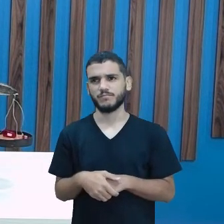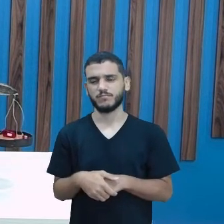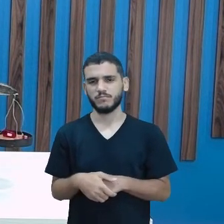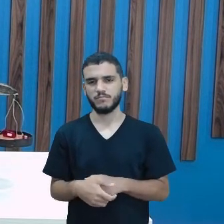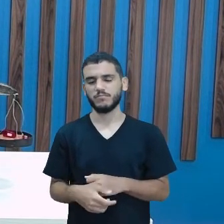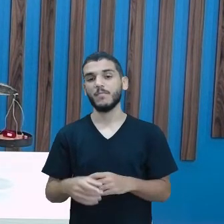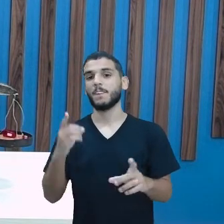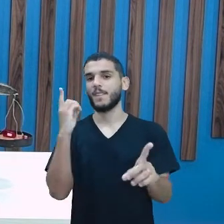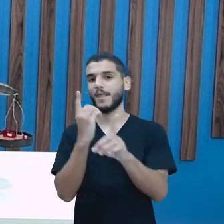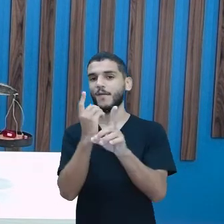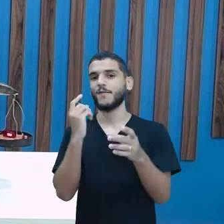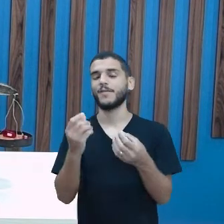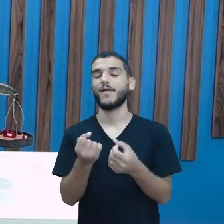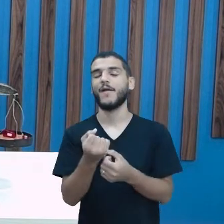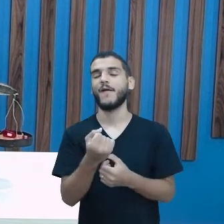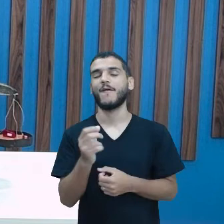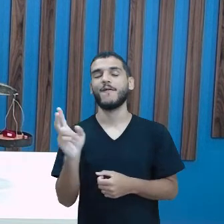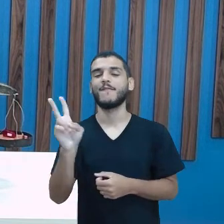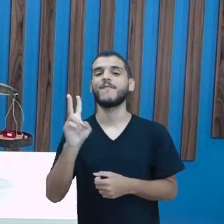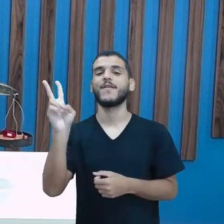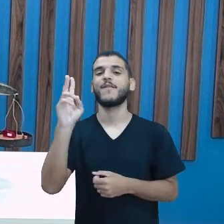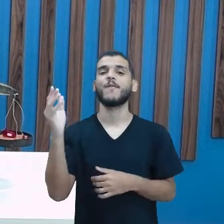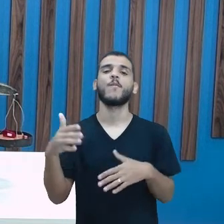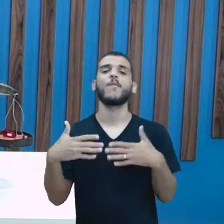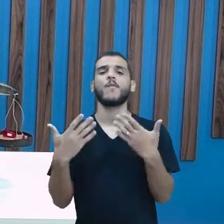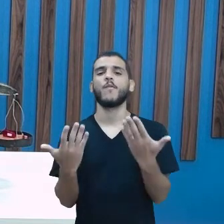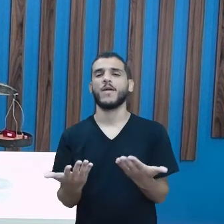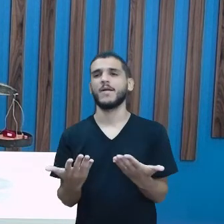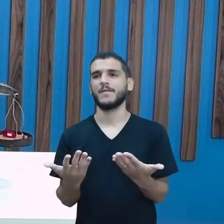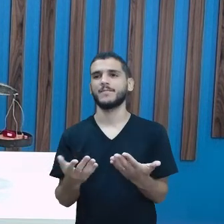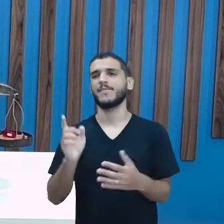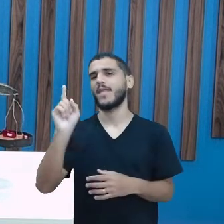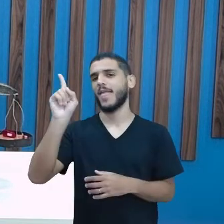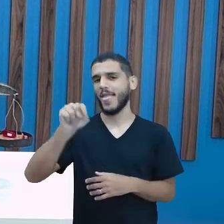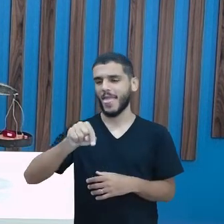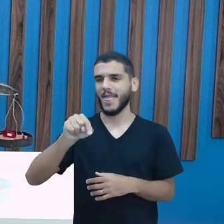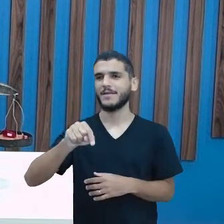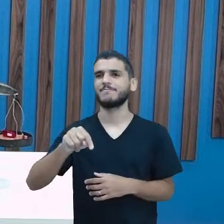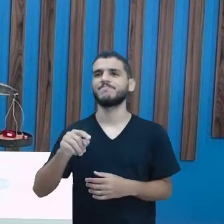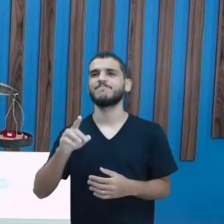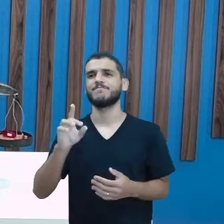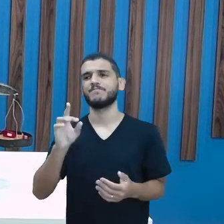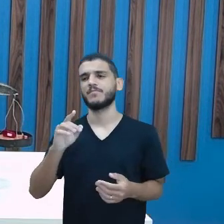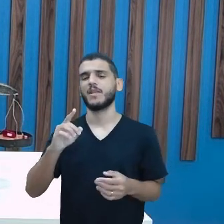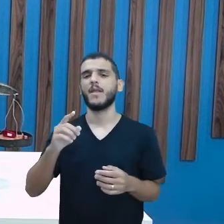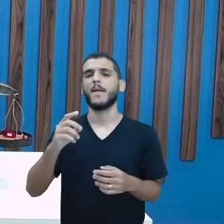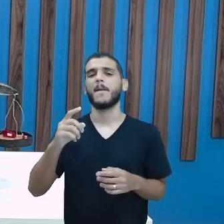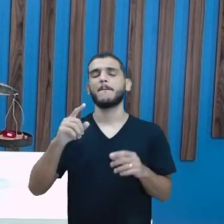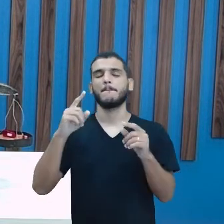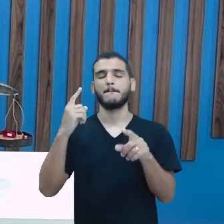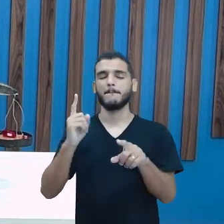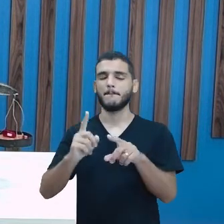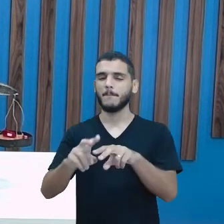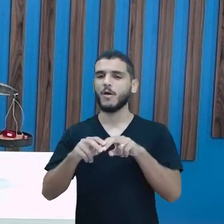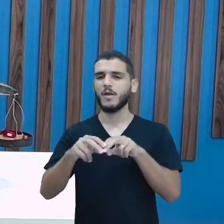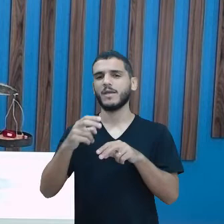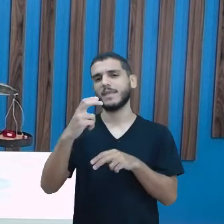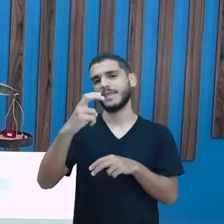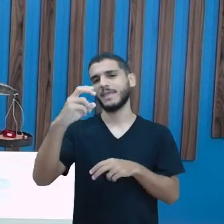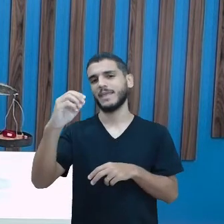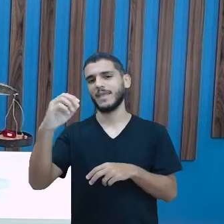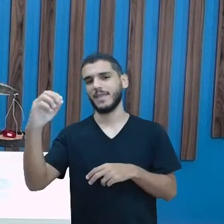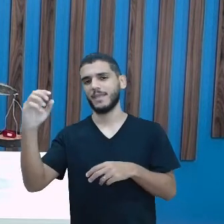Vamos conferir? Olha aí. Exatamente. Porque 500 mais 500 vai me